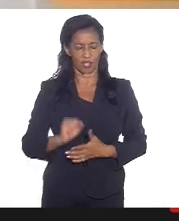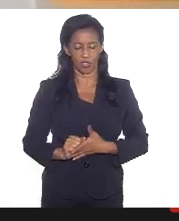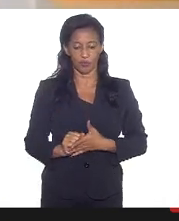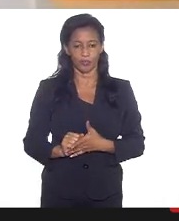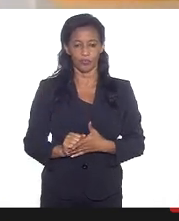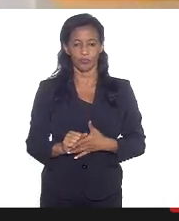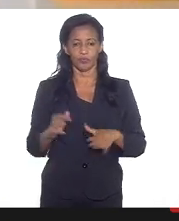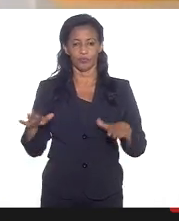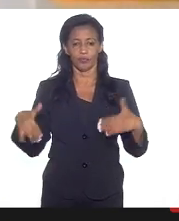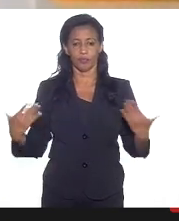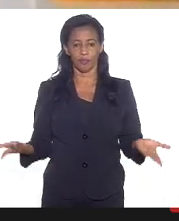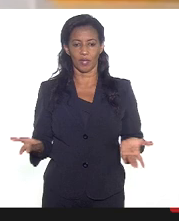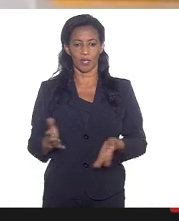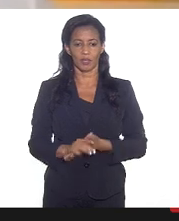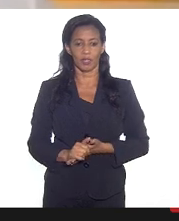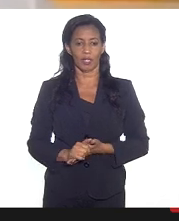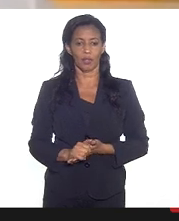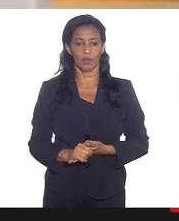Então, assim,